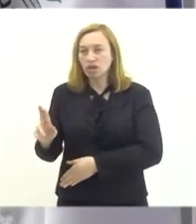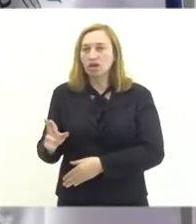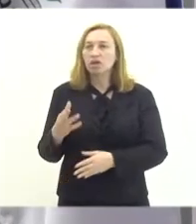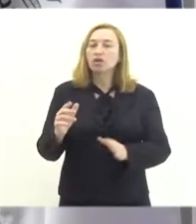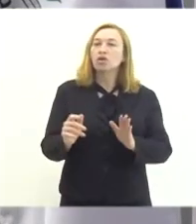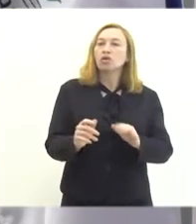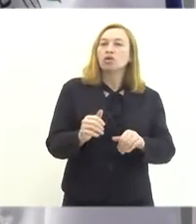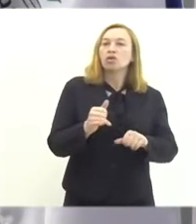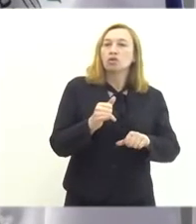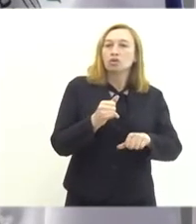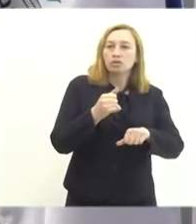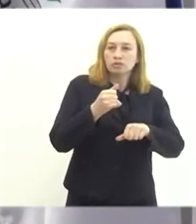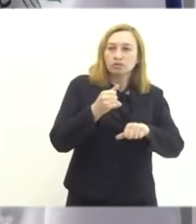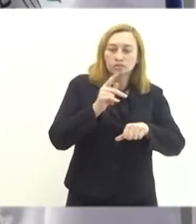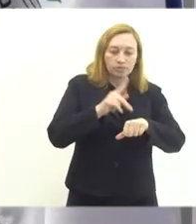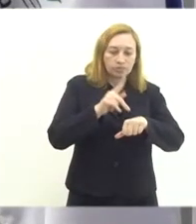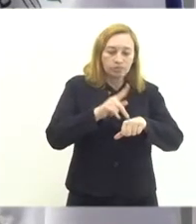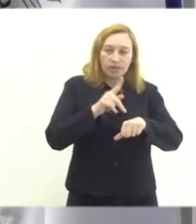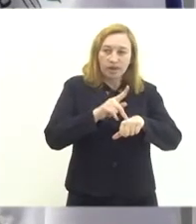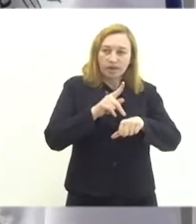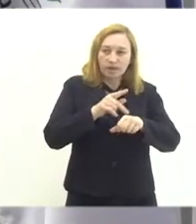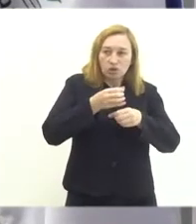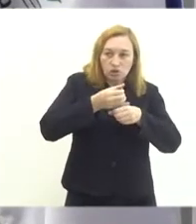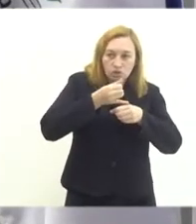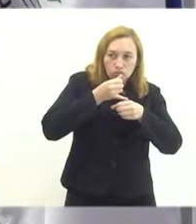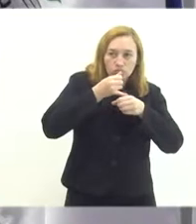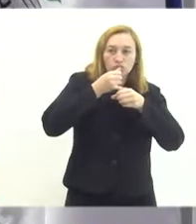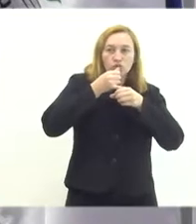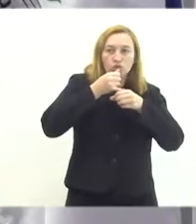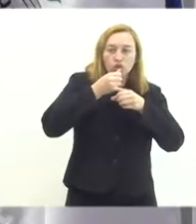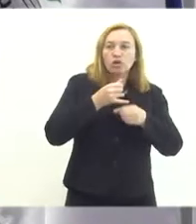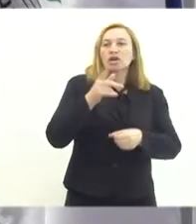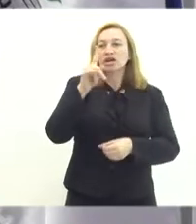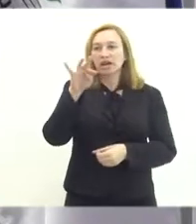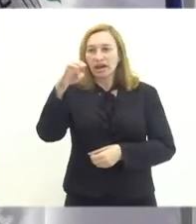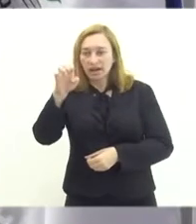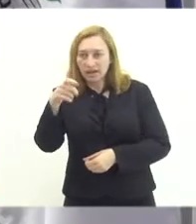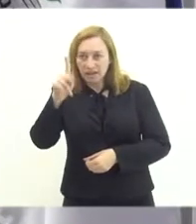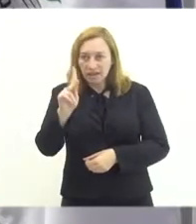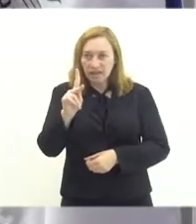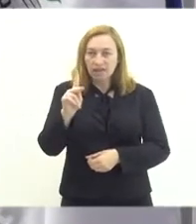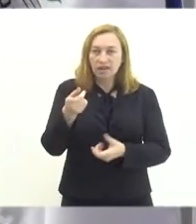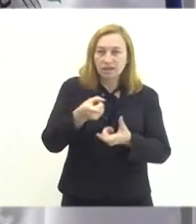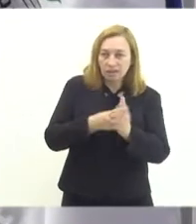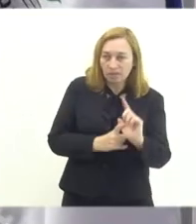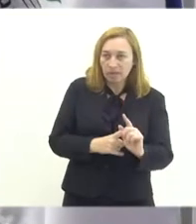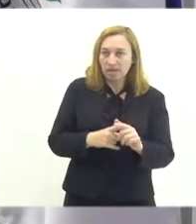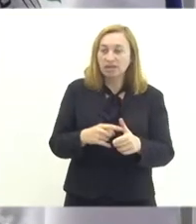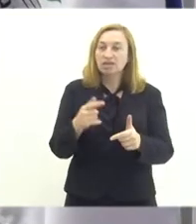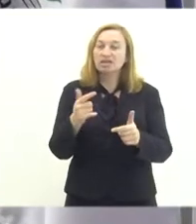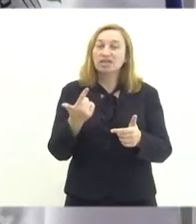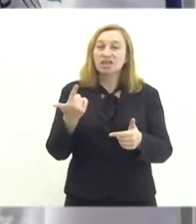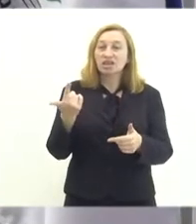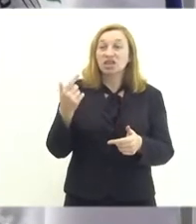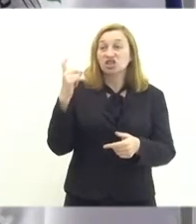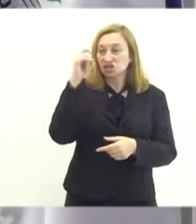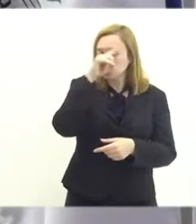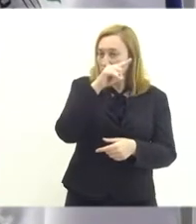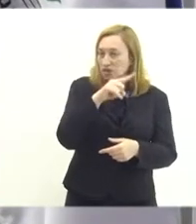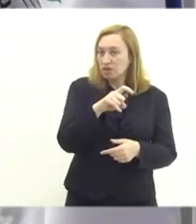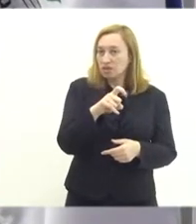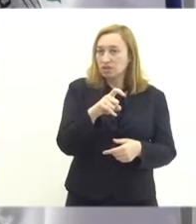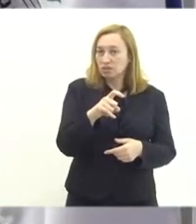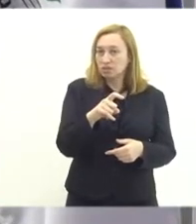toma usuário altamente dependente e a recuperação muito complicada e essa dependência